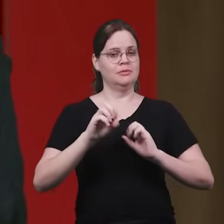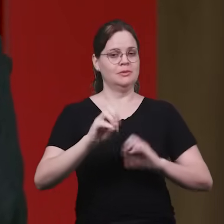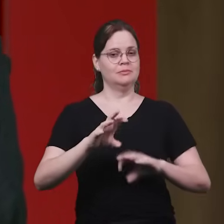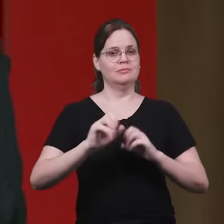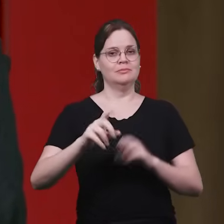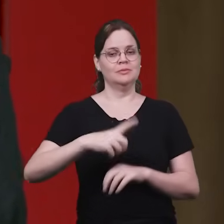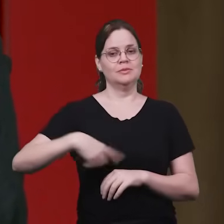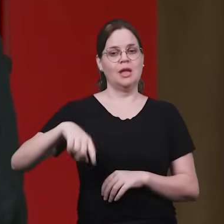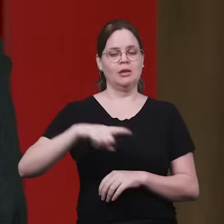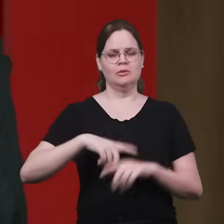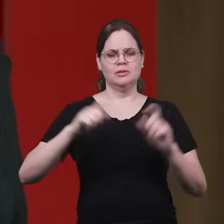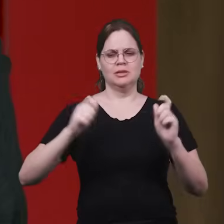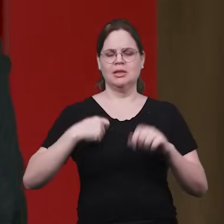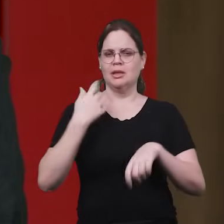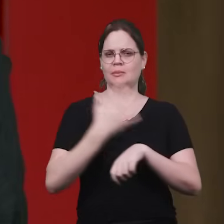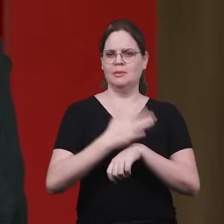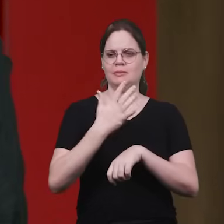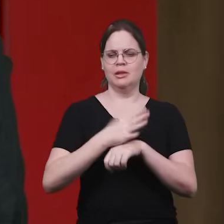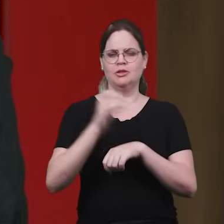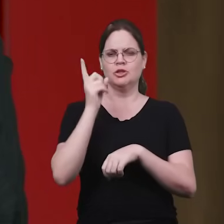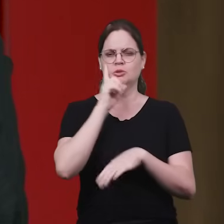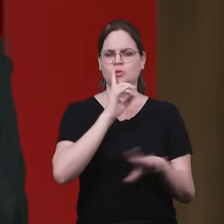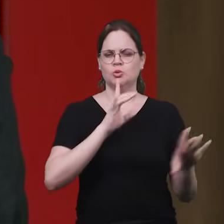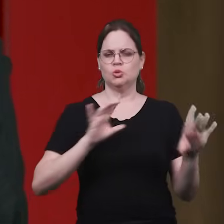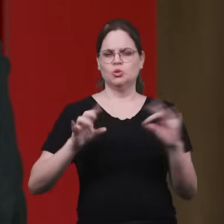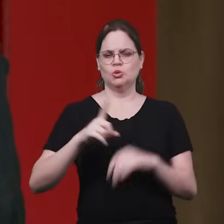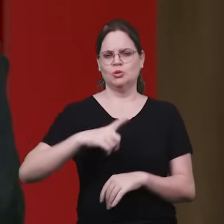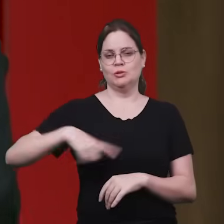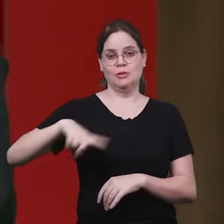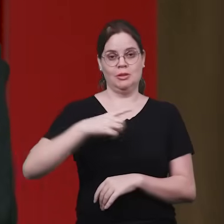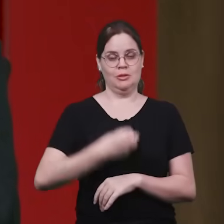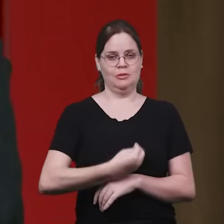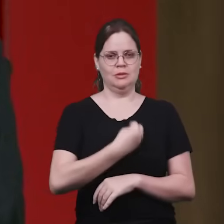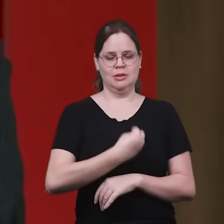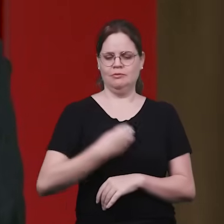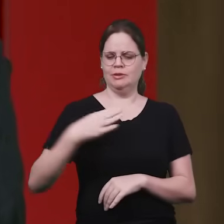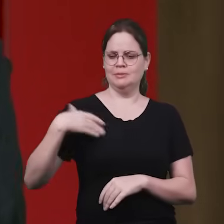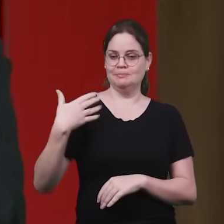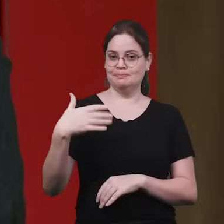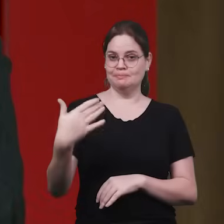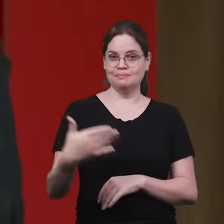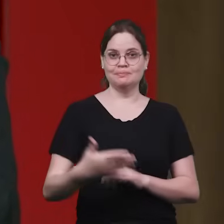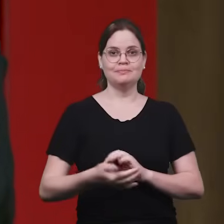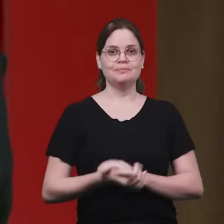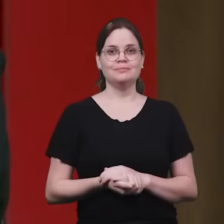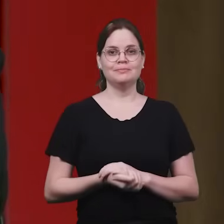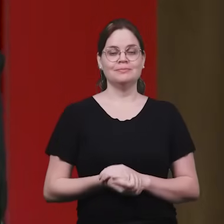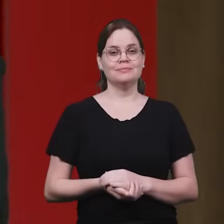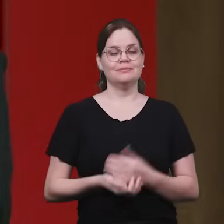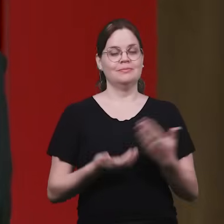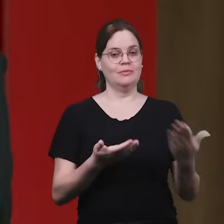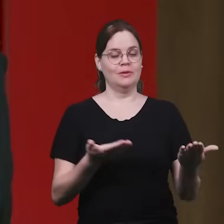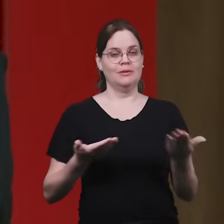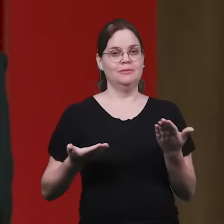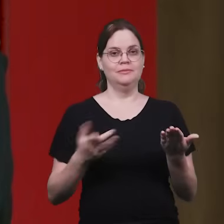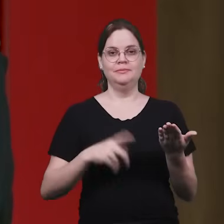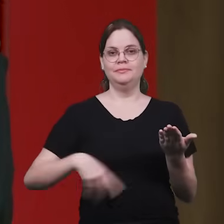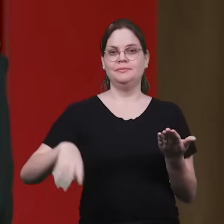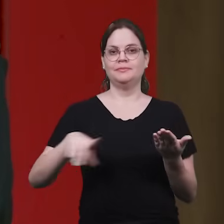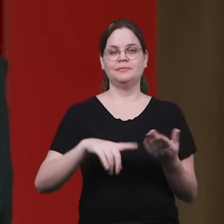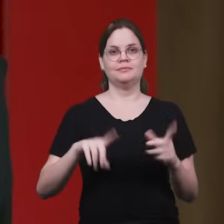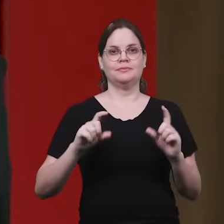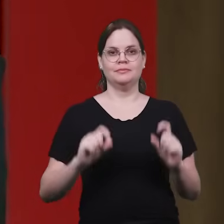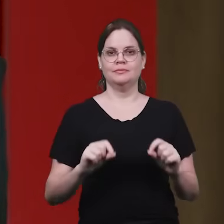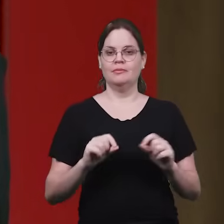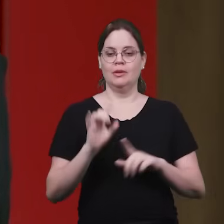ensina no dia a dia, em todos os nossos afazeres, a nossa vida cotidiana. Mas nós queremos te convidar